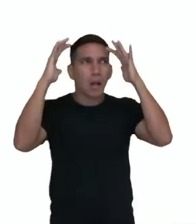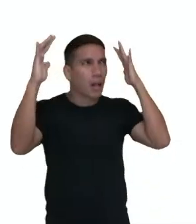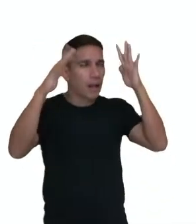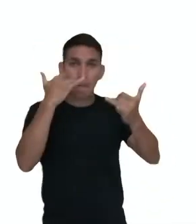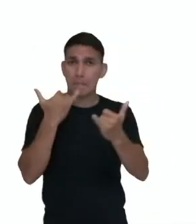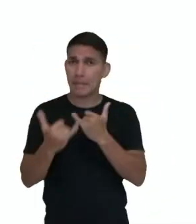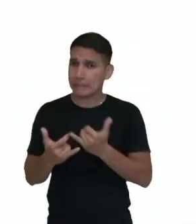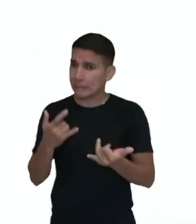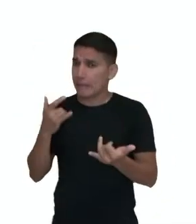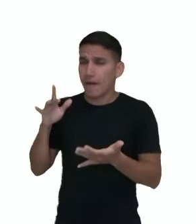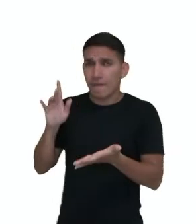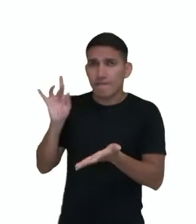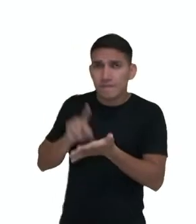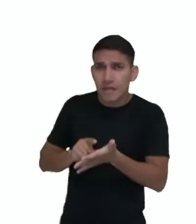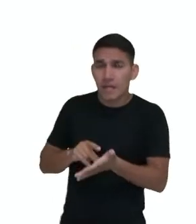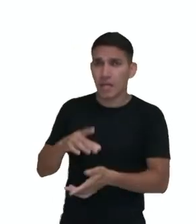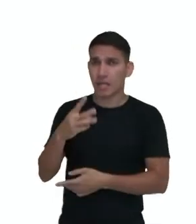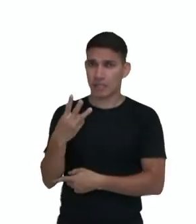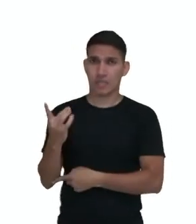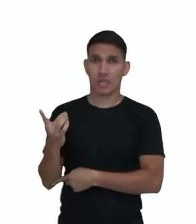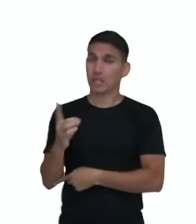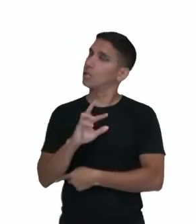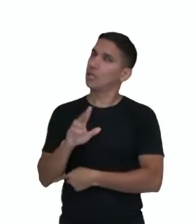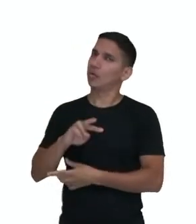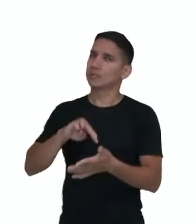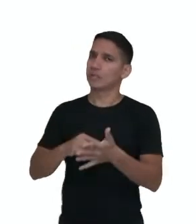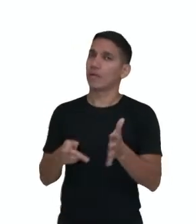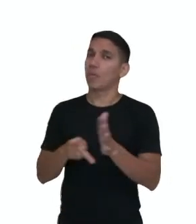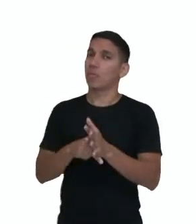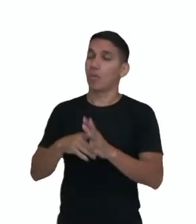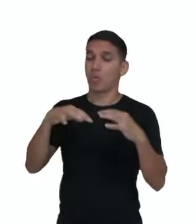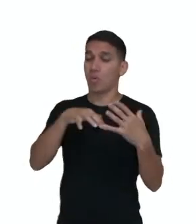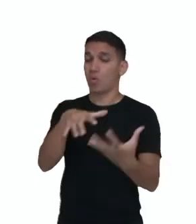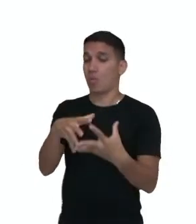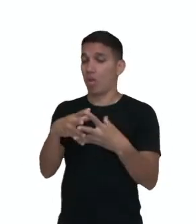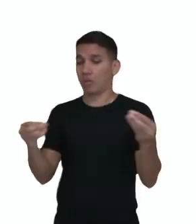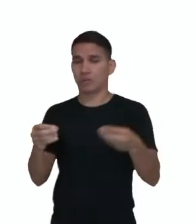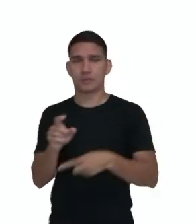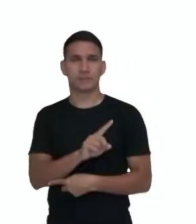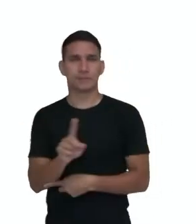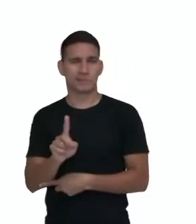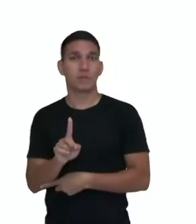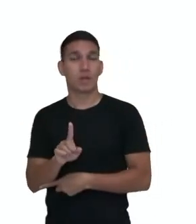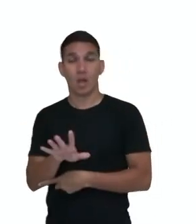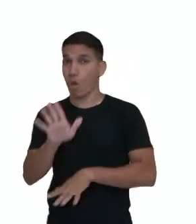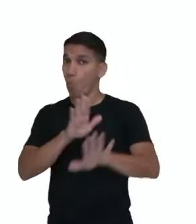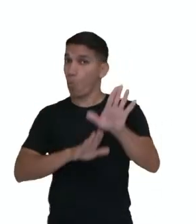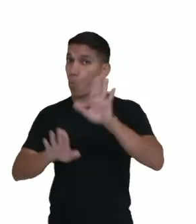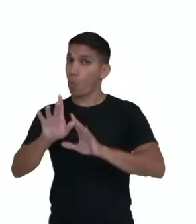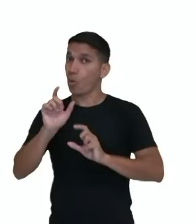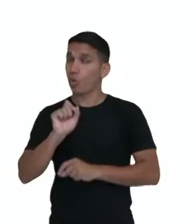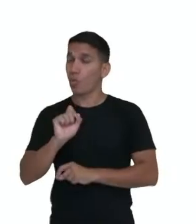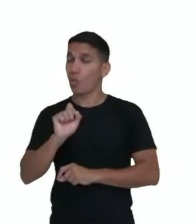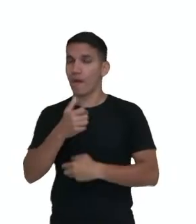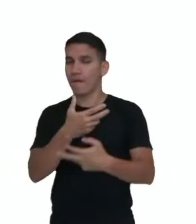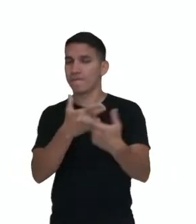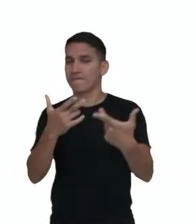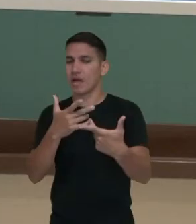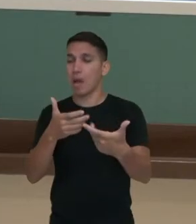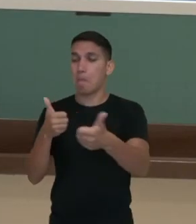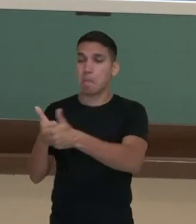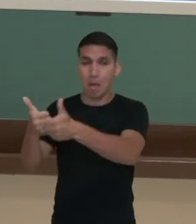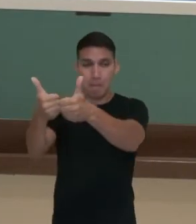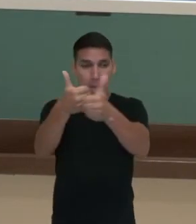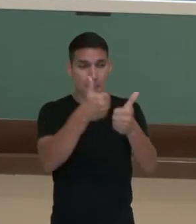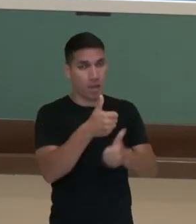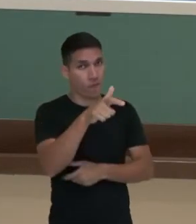em 3D, isso não quer dizer que o mundo real deixou de existir. Cuidado com as coisas ao seu